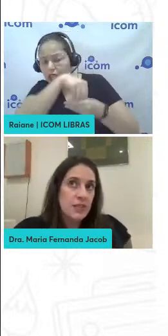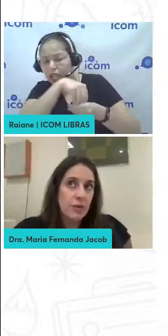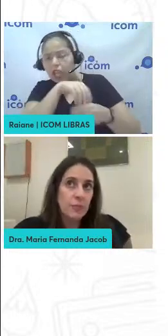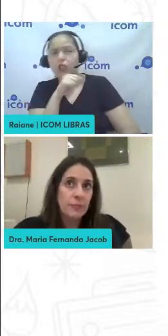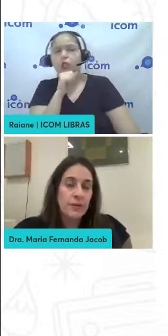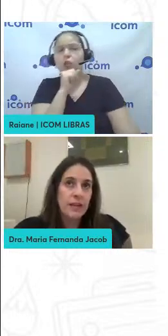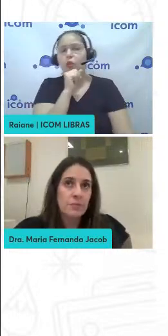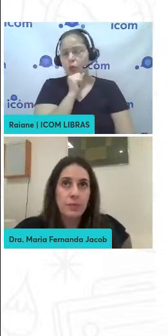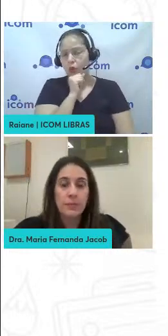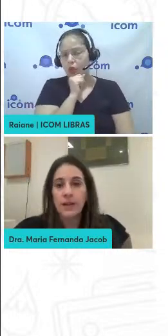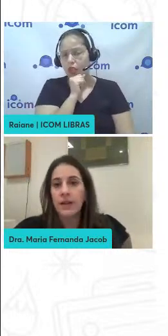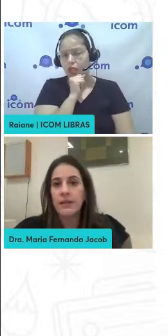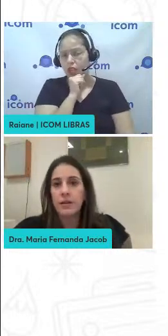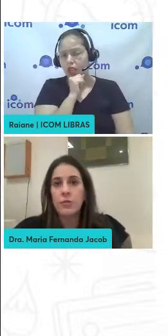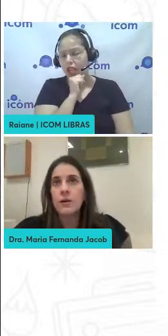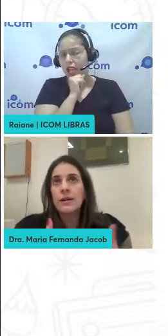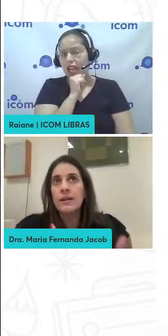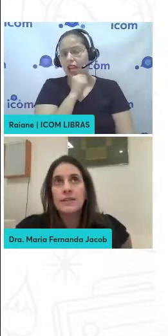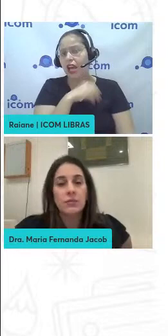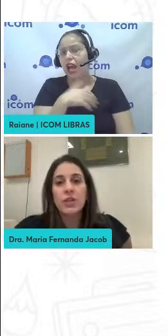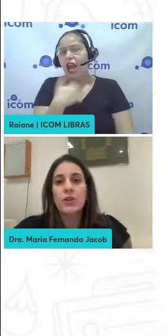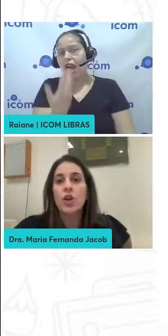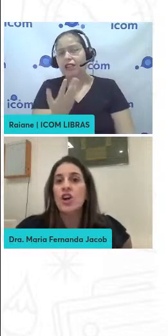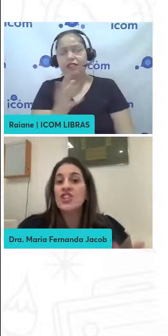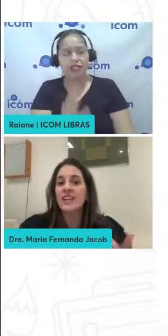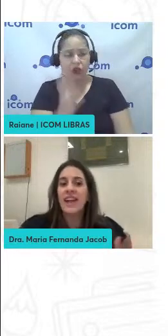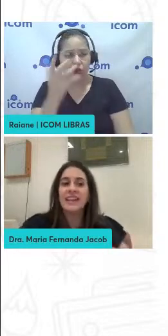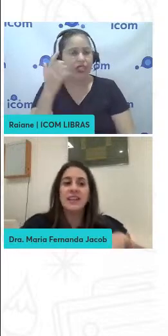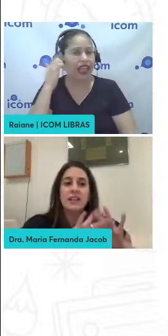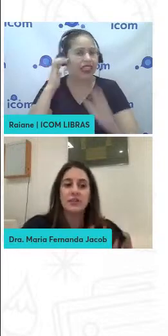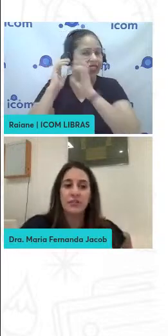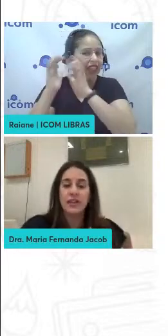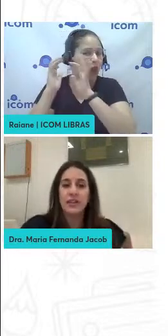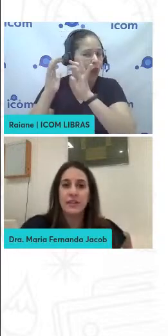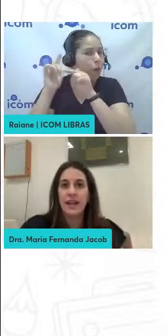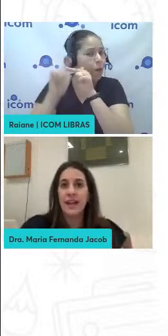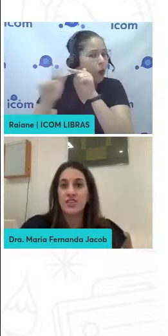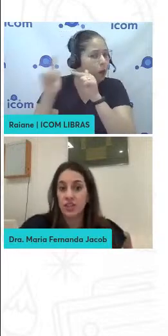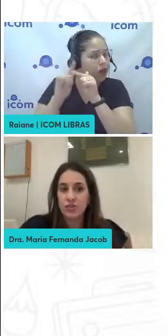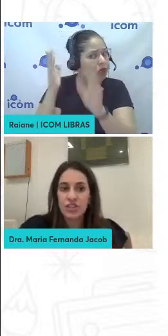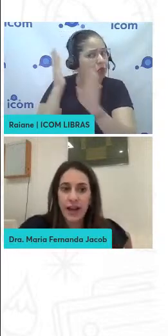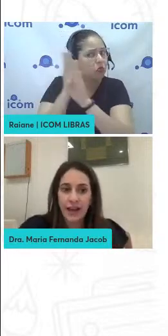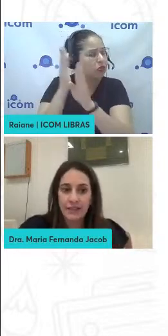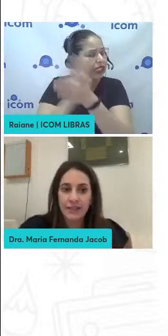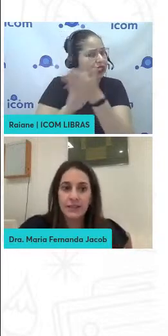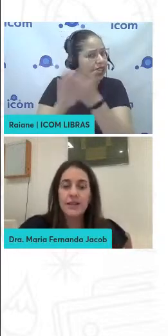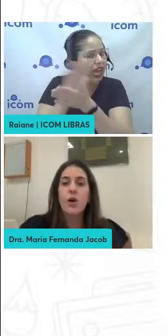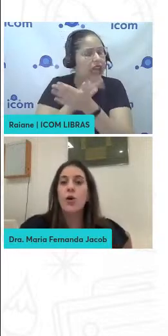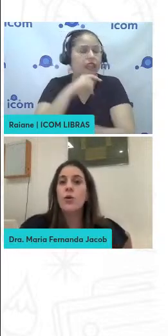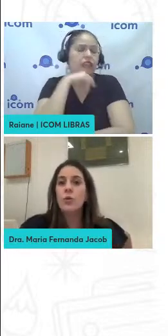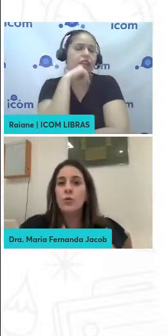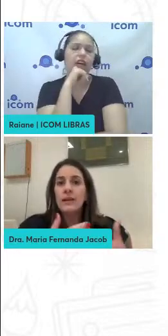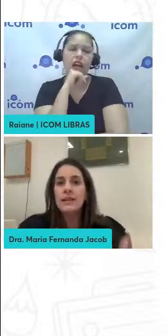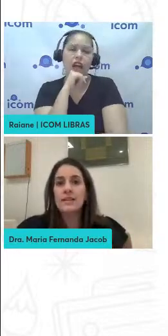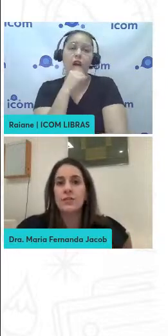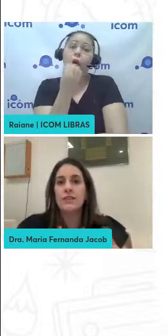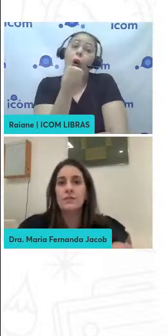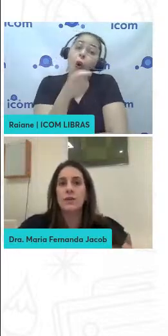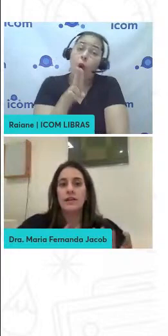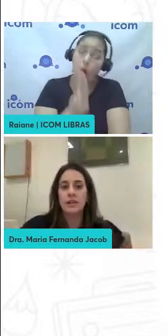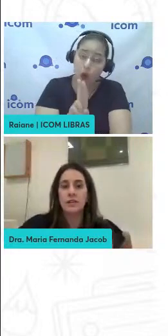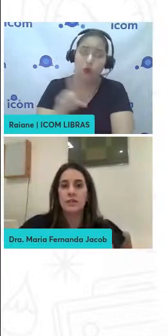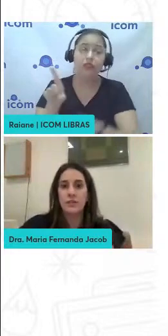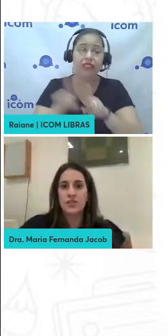um possível alguma questão neurológica que ainda não foi diagnosticada, ou alguma